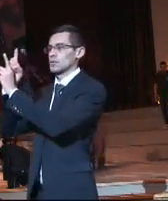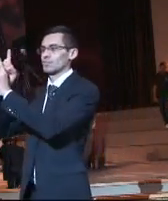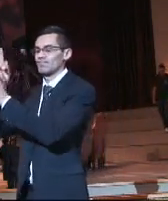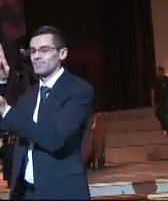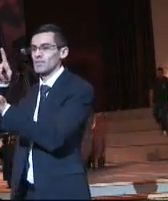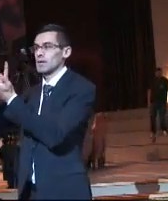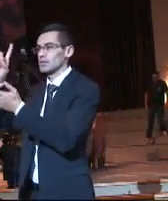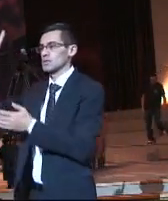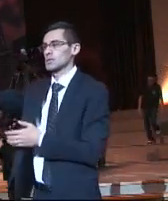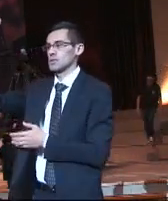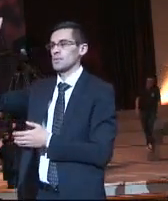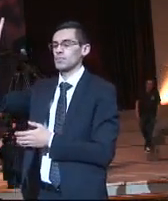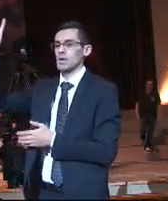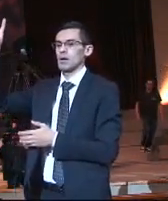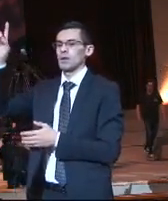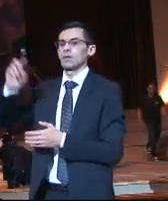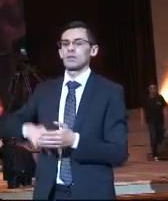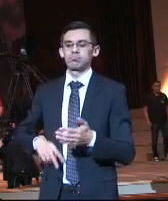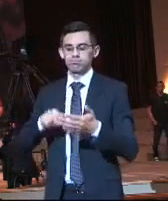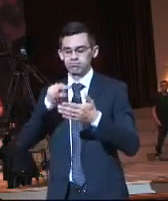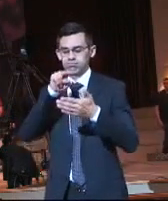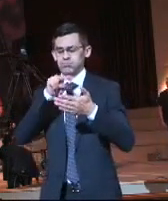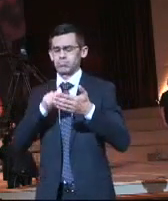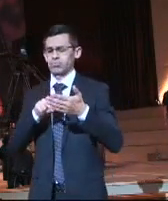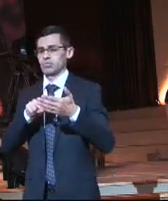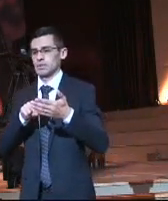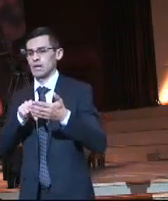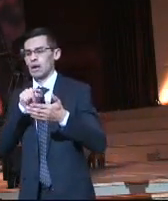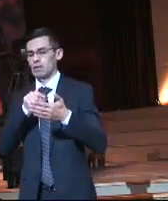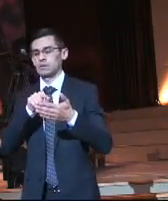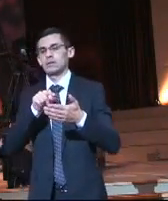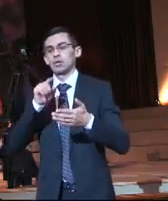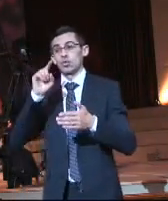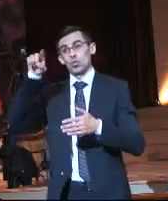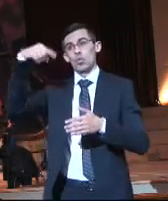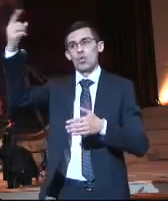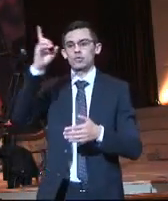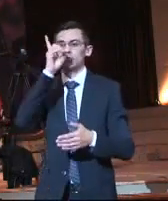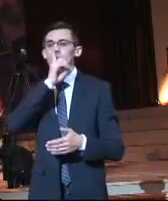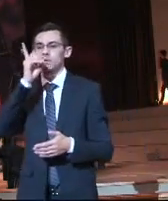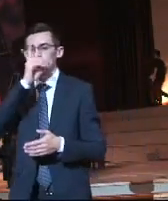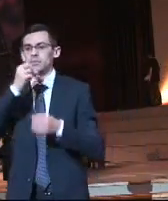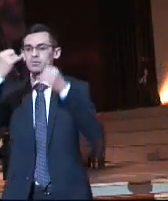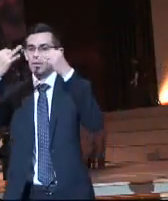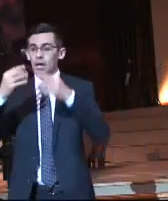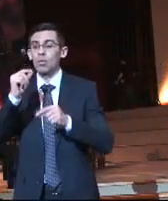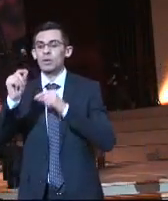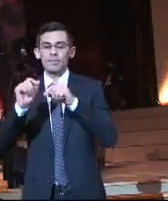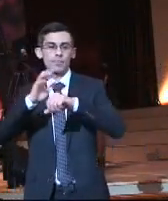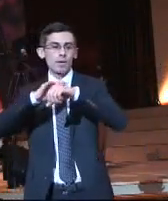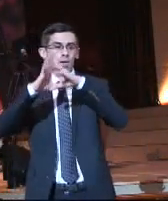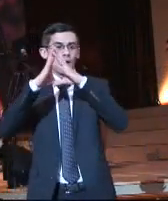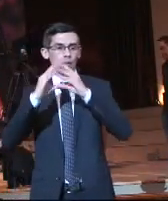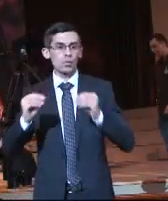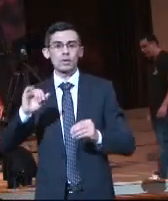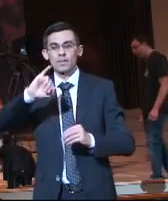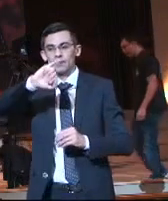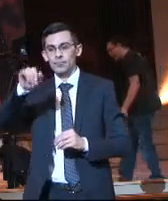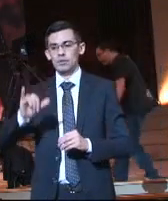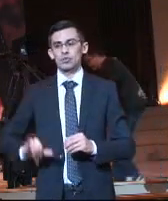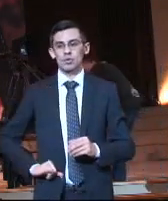acho tremendo no livro de Jó, eu quero falar domingo que vem sobre isso, que a cura de Jó, primeiro